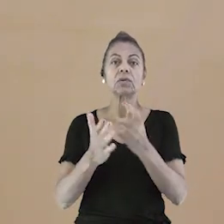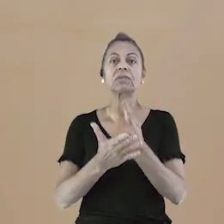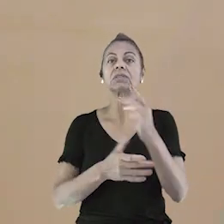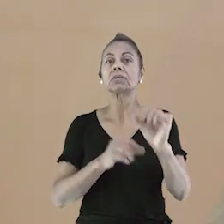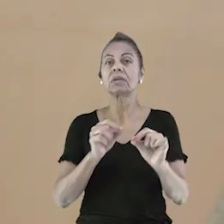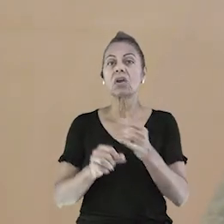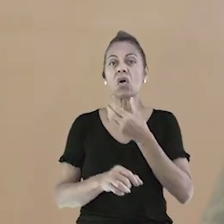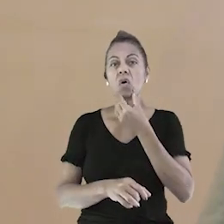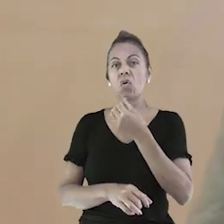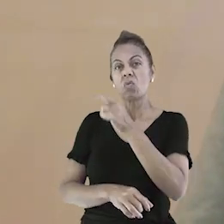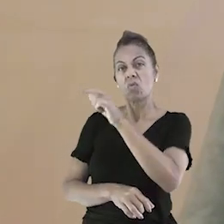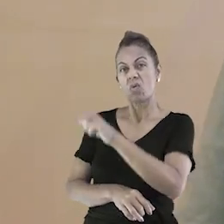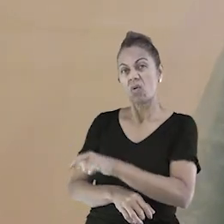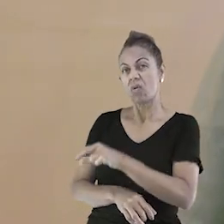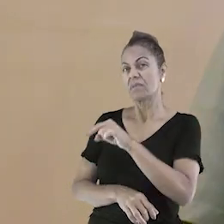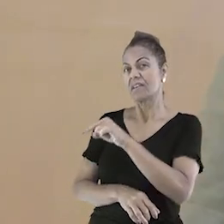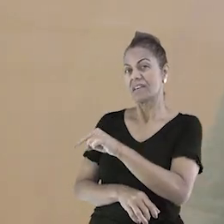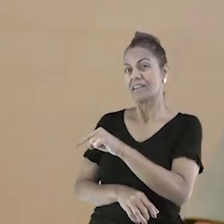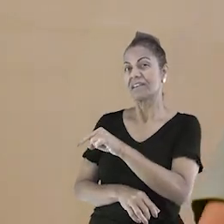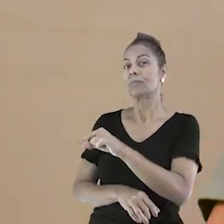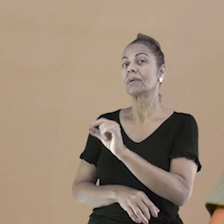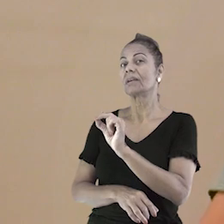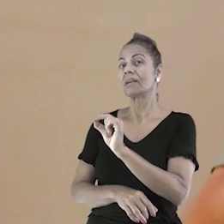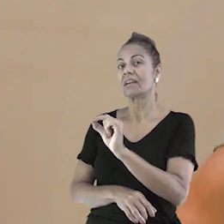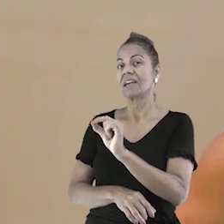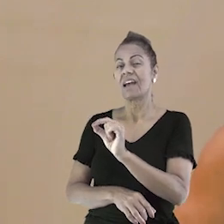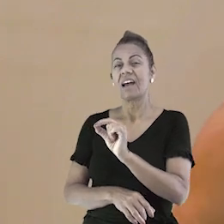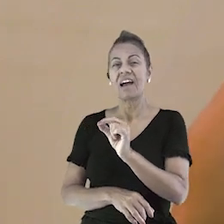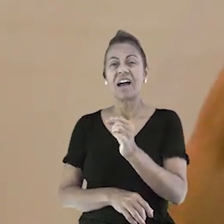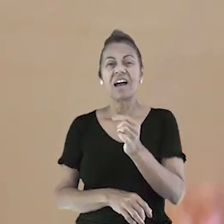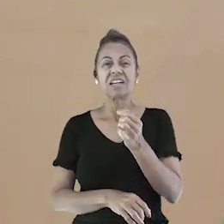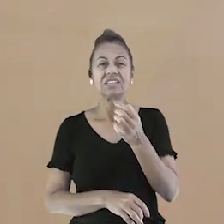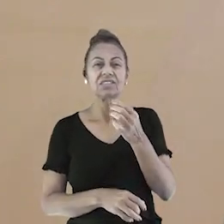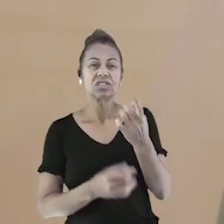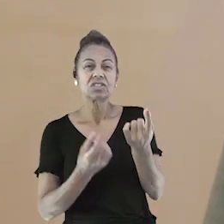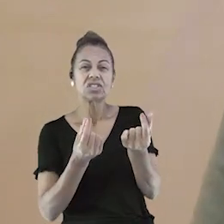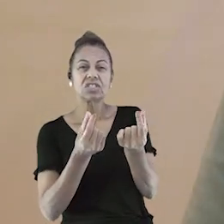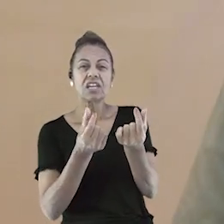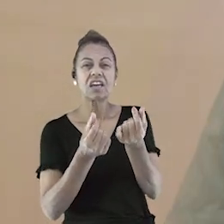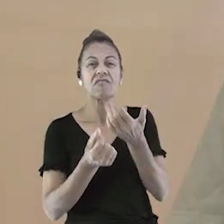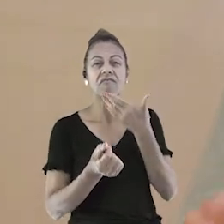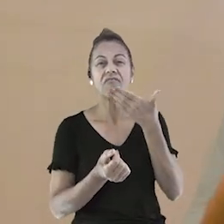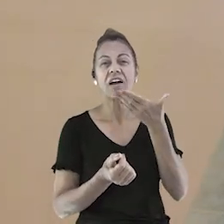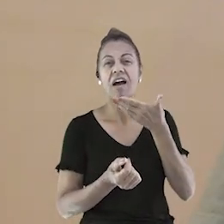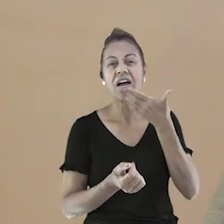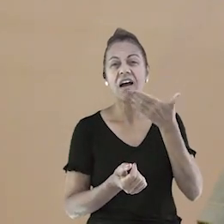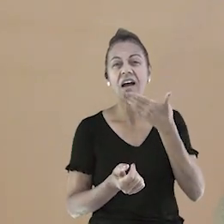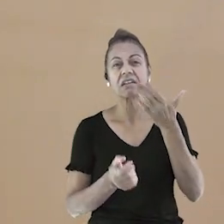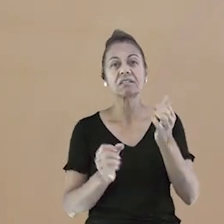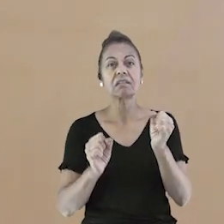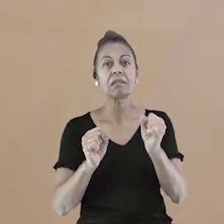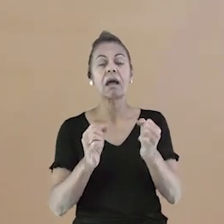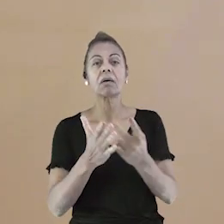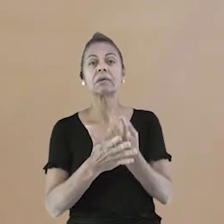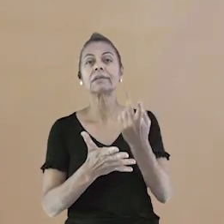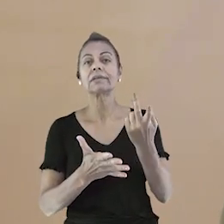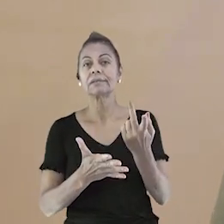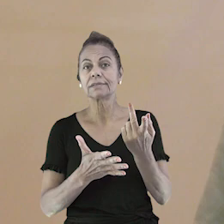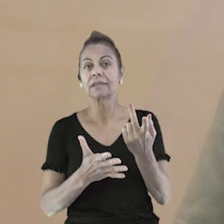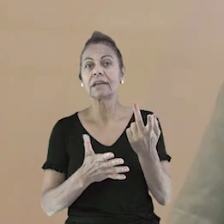infelizmente, também ocorre o fato de que ele pode se envolver com a criminalidade, devido ao retorno financeiro